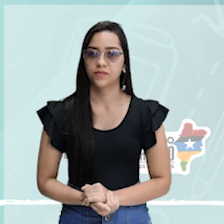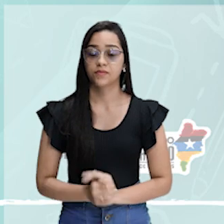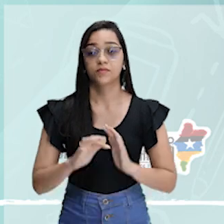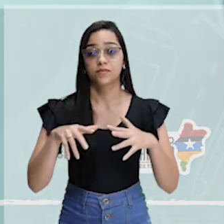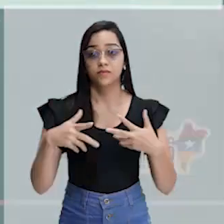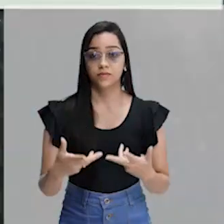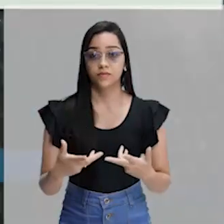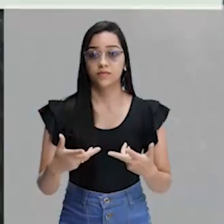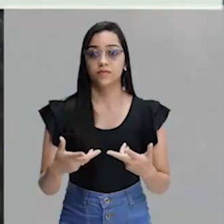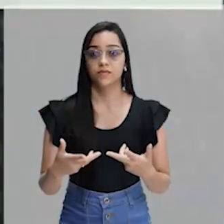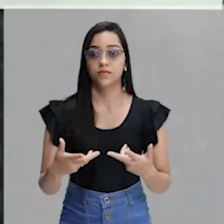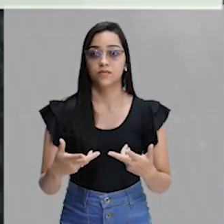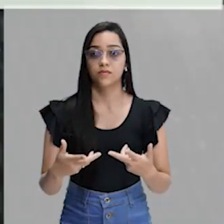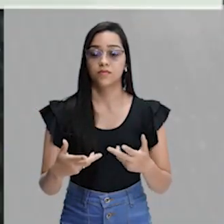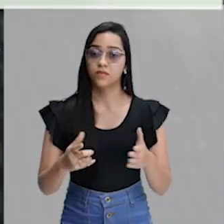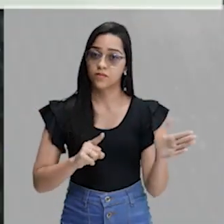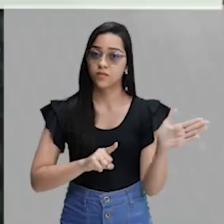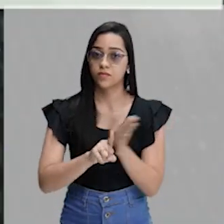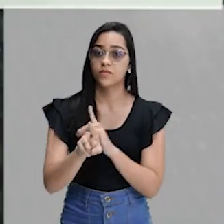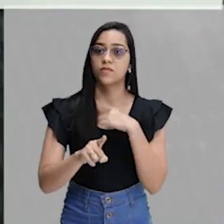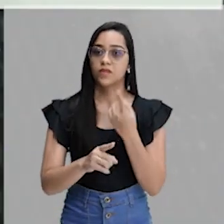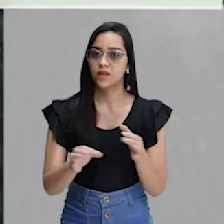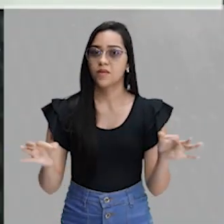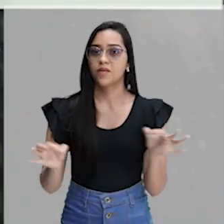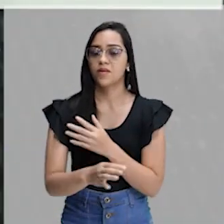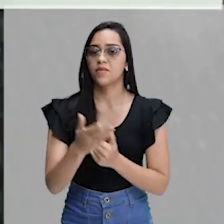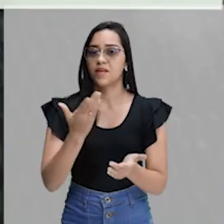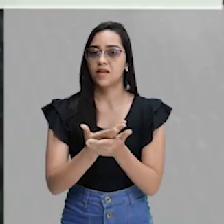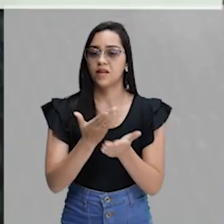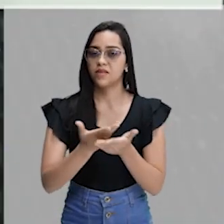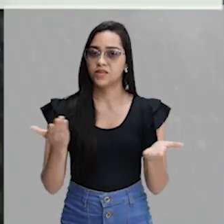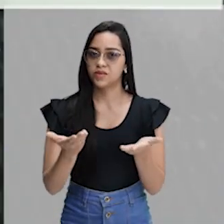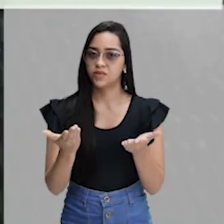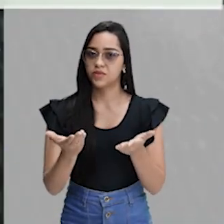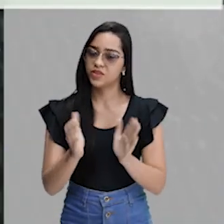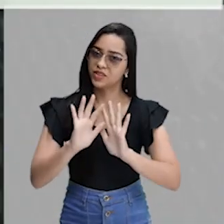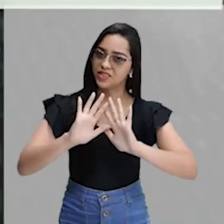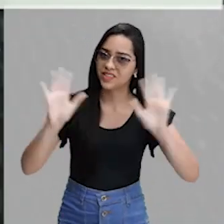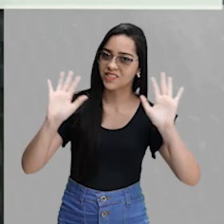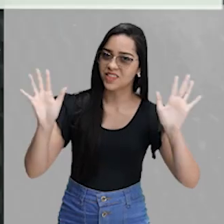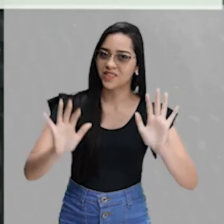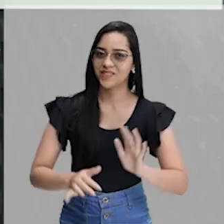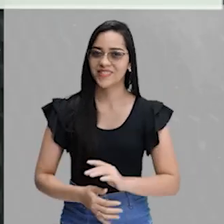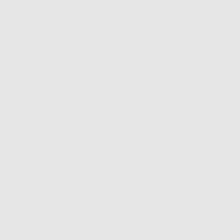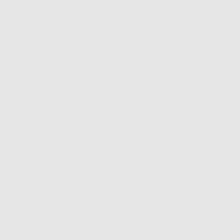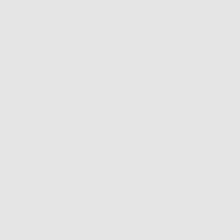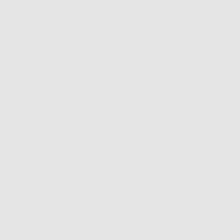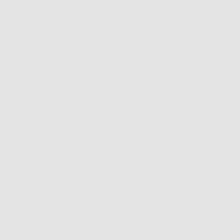Então, com esta questão, nós finalizamos a aula de hoje e até a próxima.